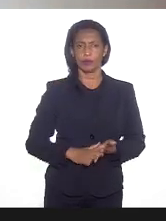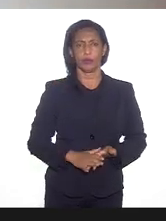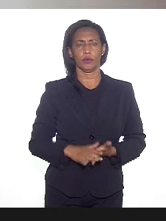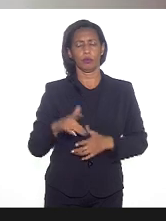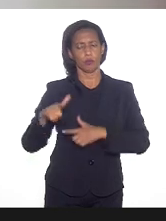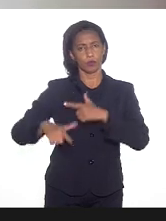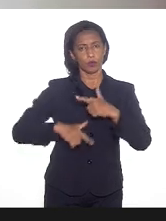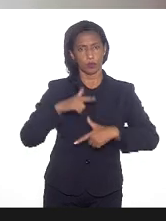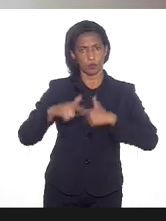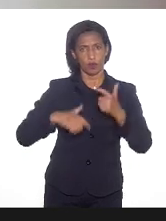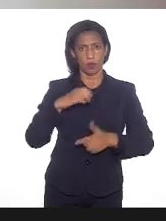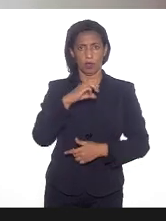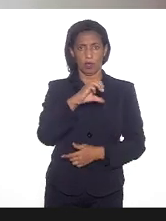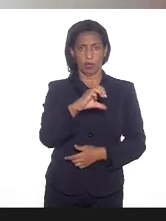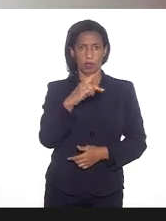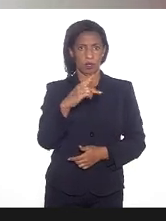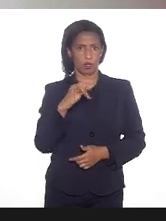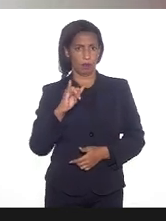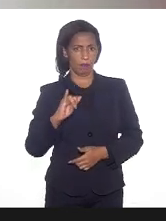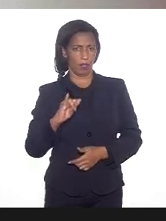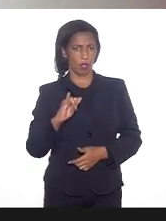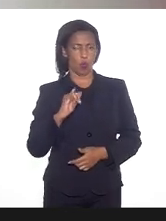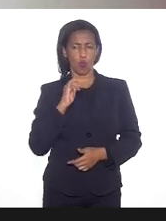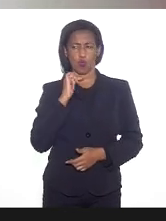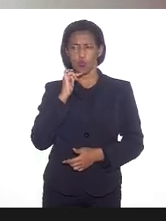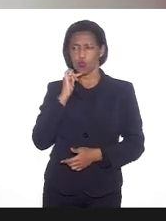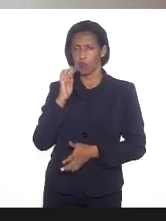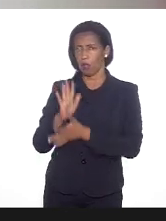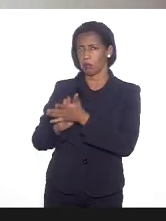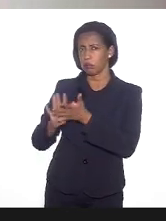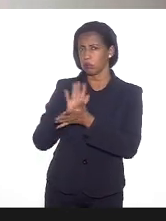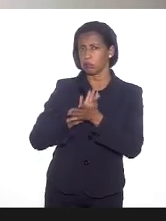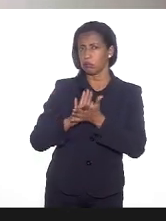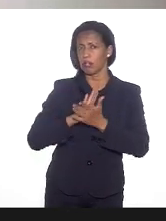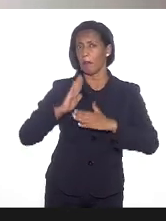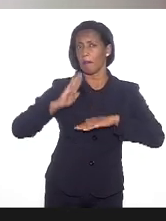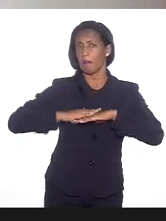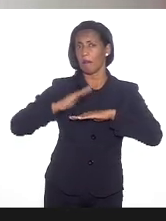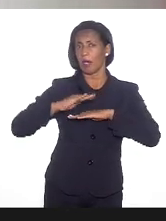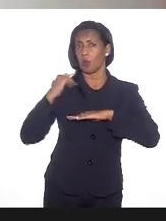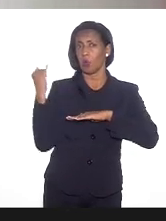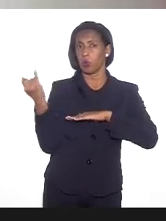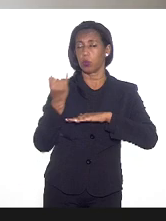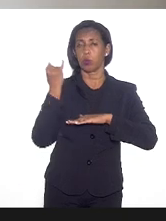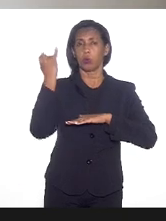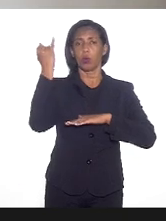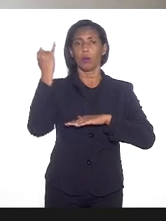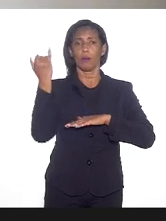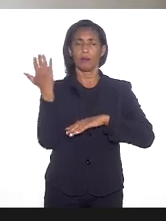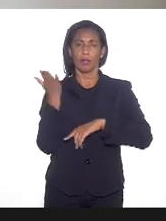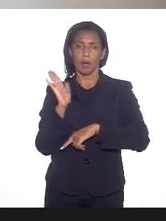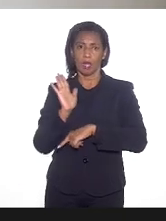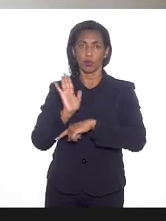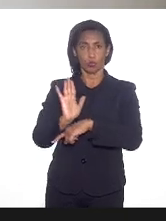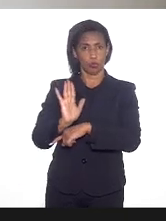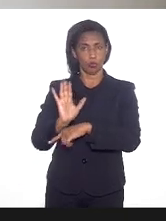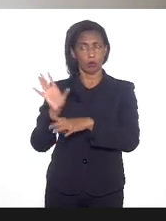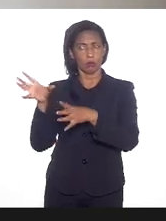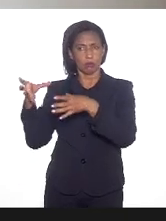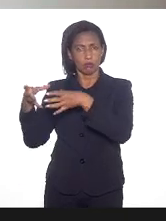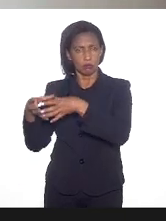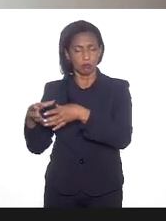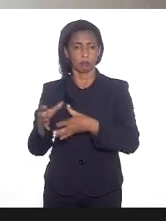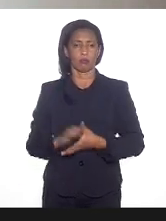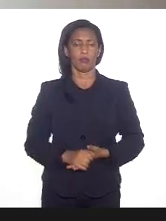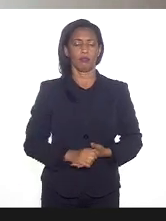O trabalho dessa CPI, sem dúvida nenhuma, foi muito mais rico pela contribuição de vocês.